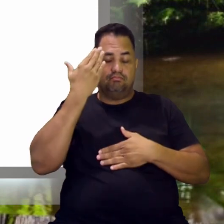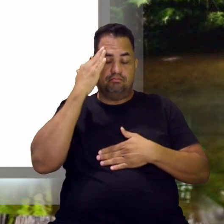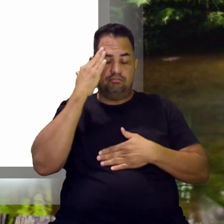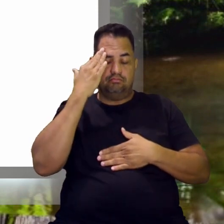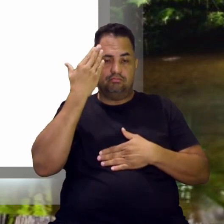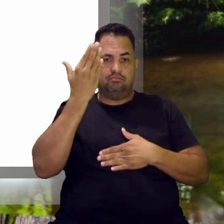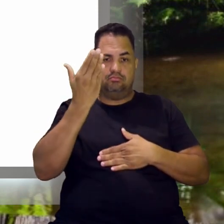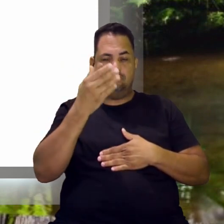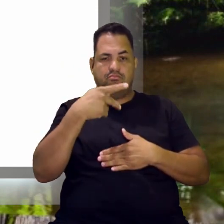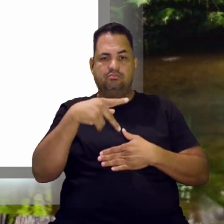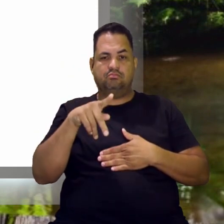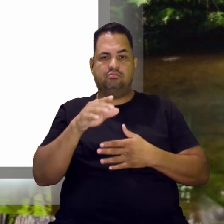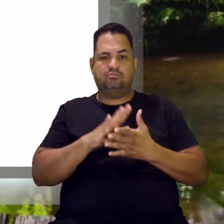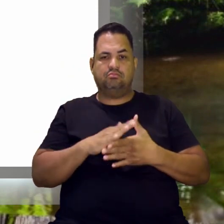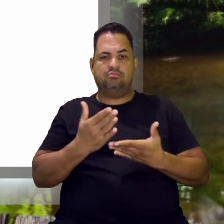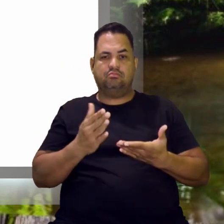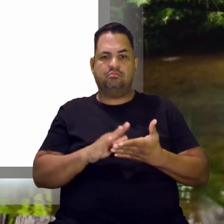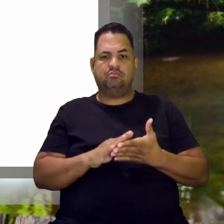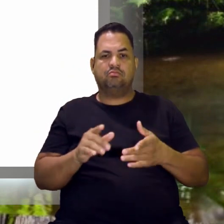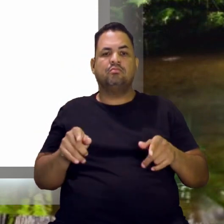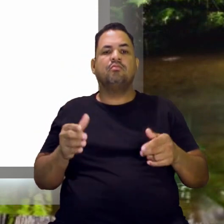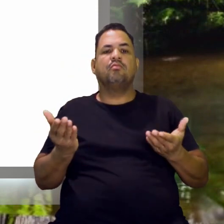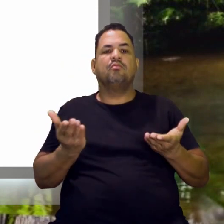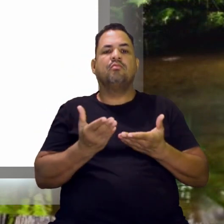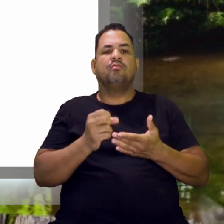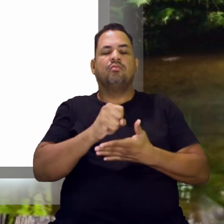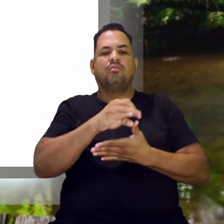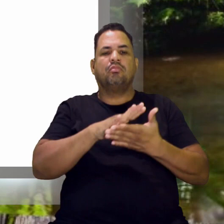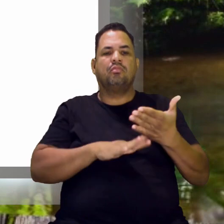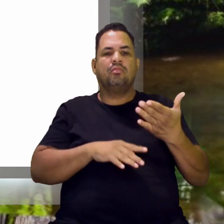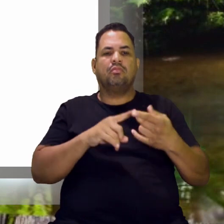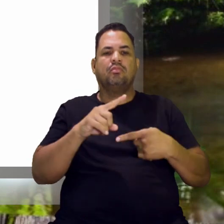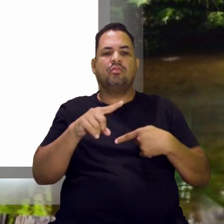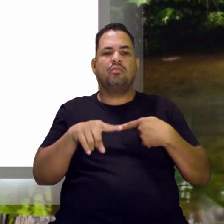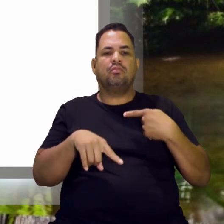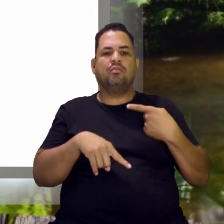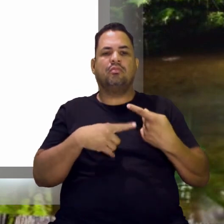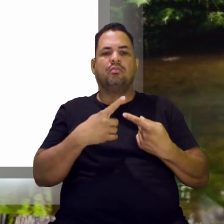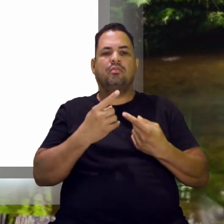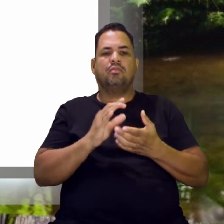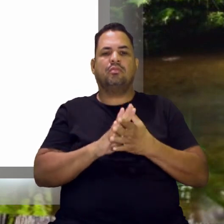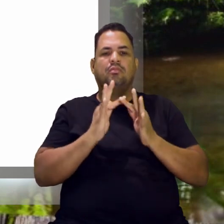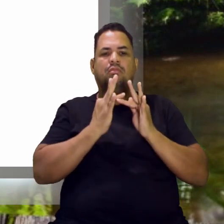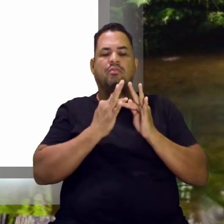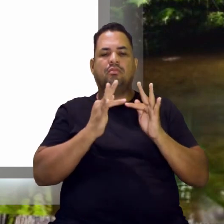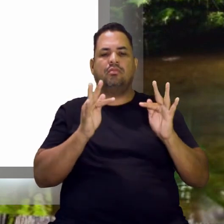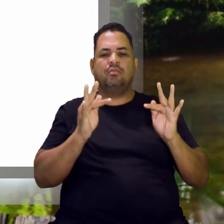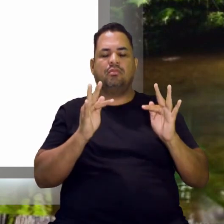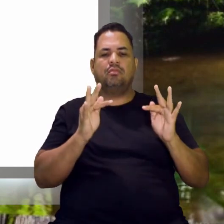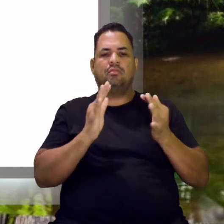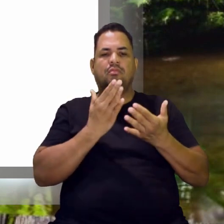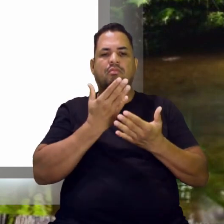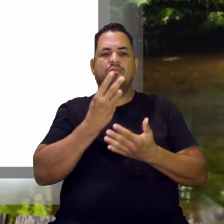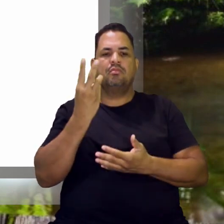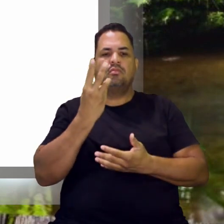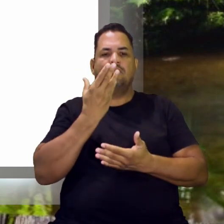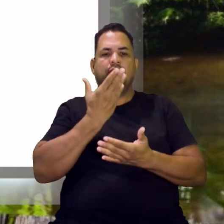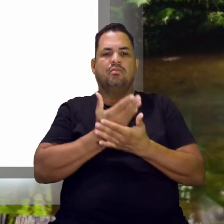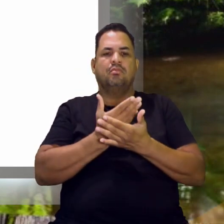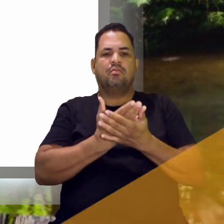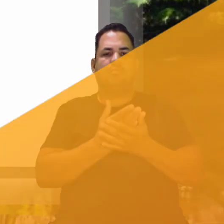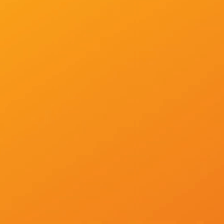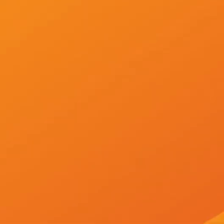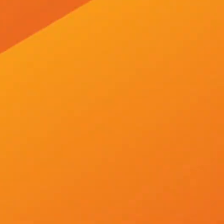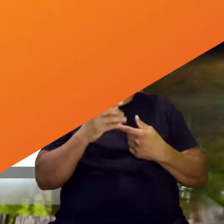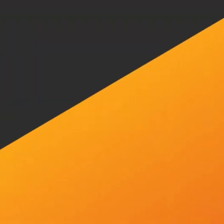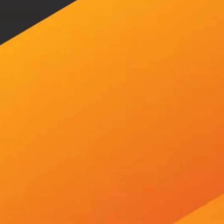entendimento, tá bom? Então agora a gente vai para a nossa atividade e depois finaliza a nossa terceira aula, né? E a